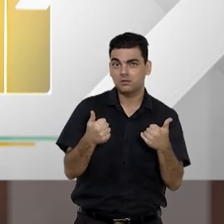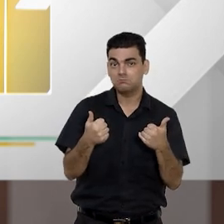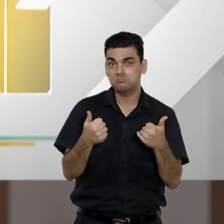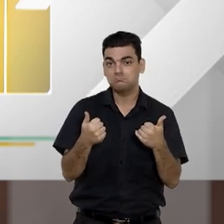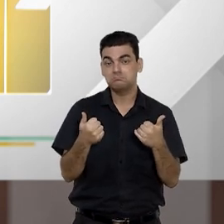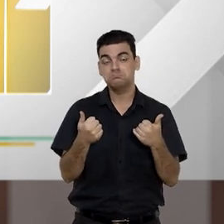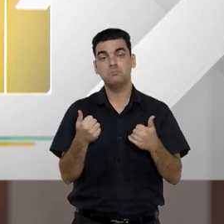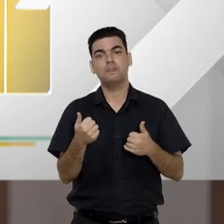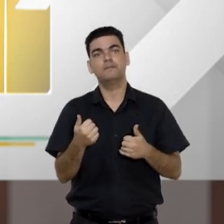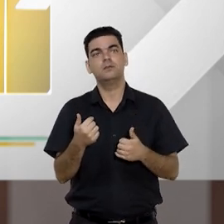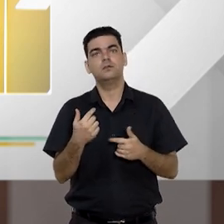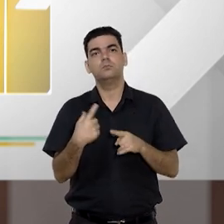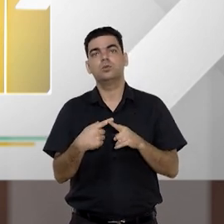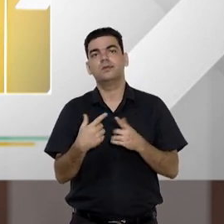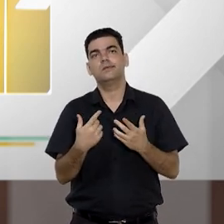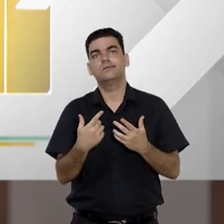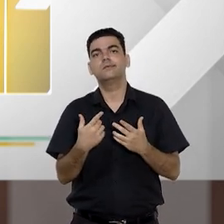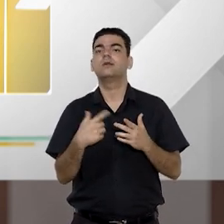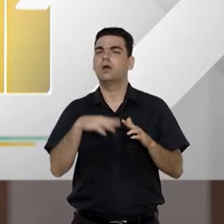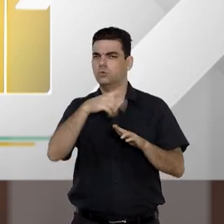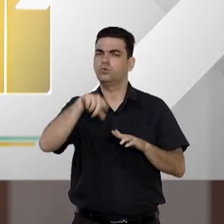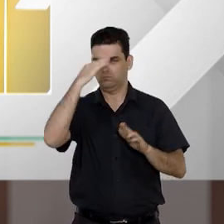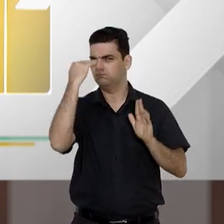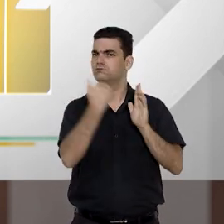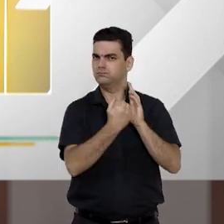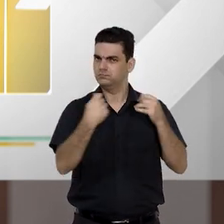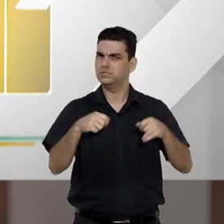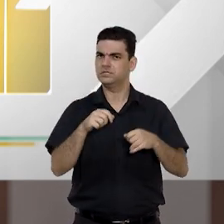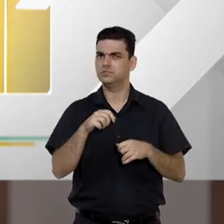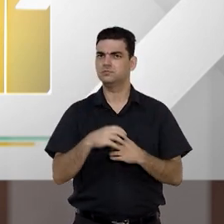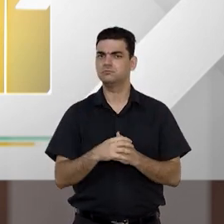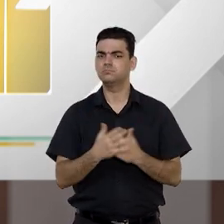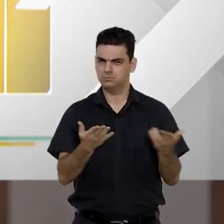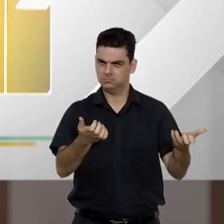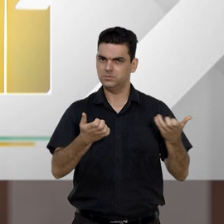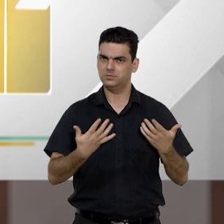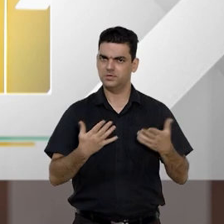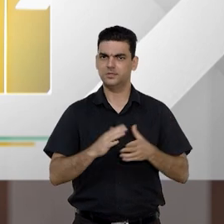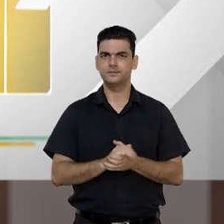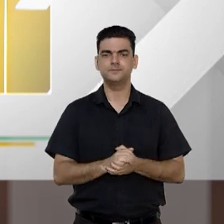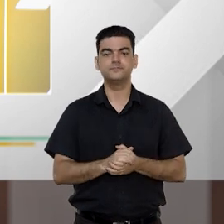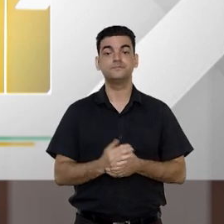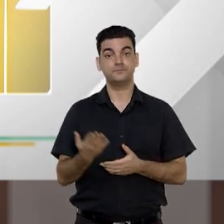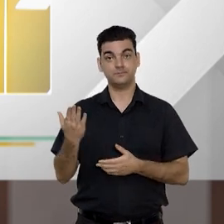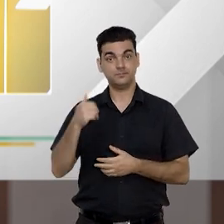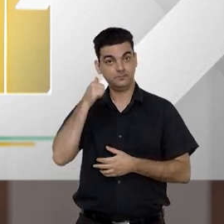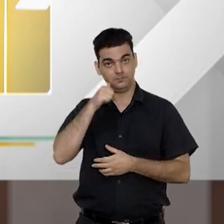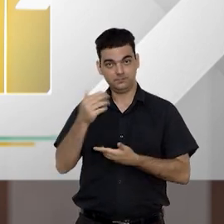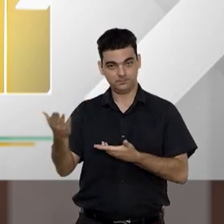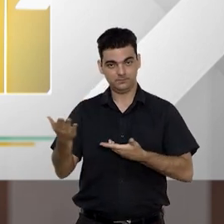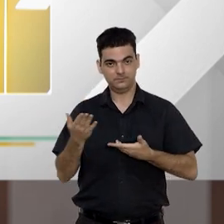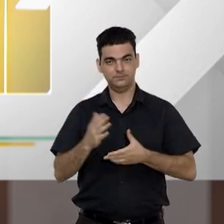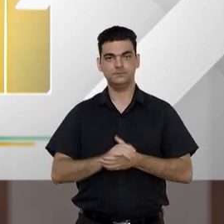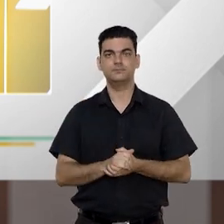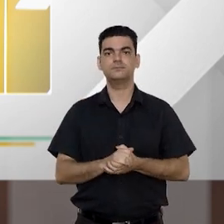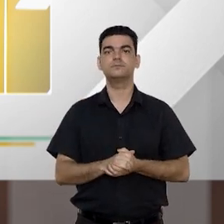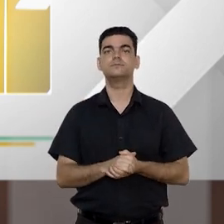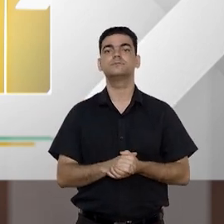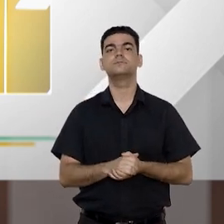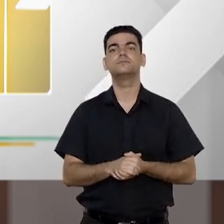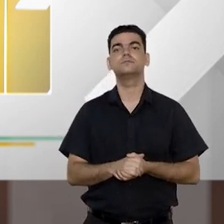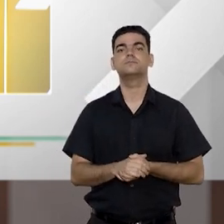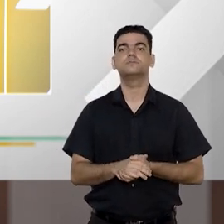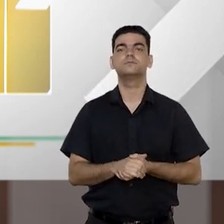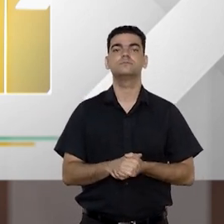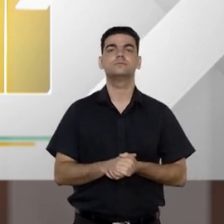simplicidade, rapidez, por exemplo, né, os quais devem ser observados no JEF? Eu gostaria de ouvir inicialmente a doutora Daniela,